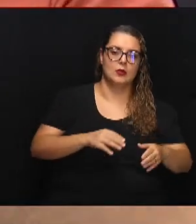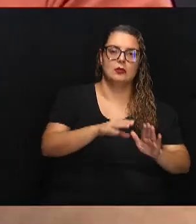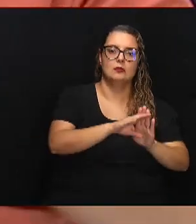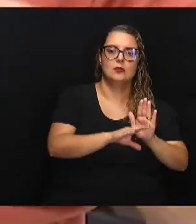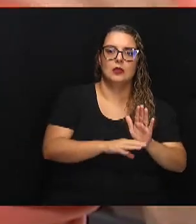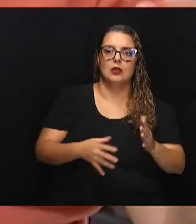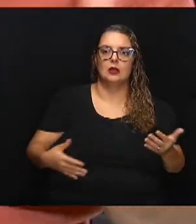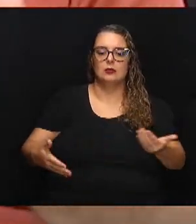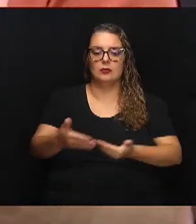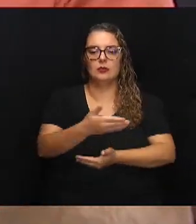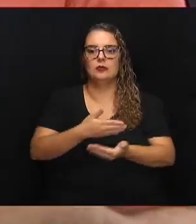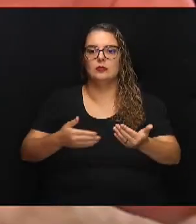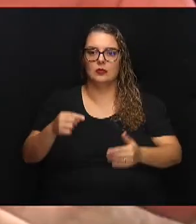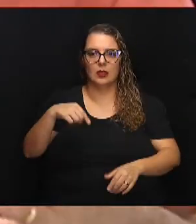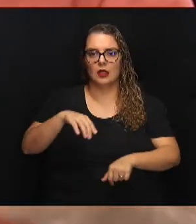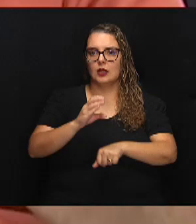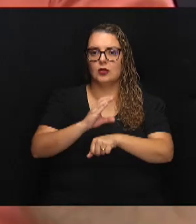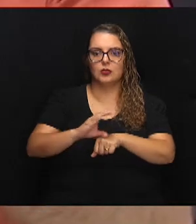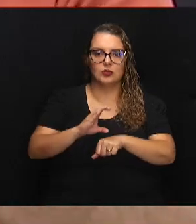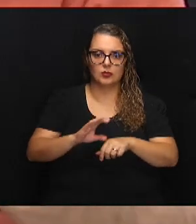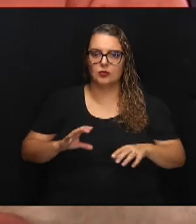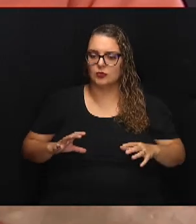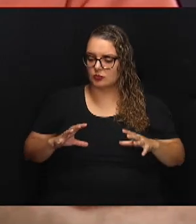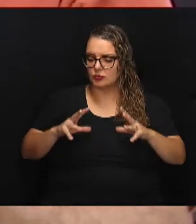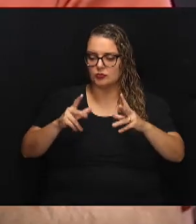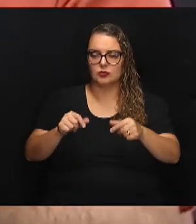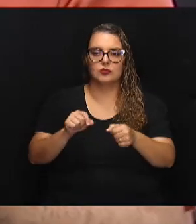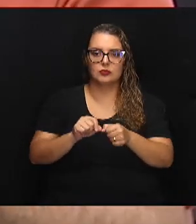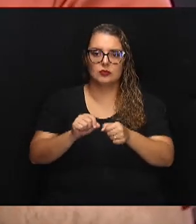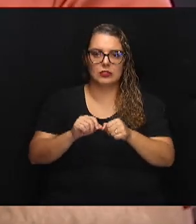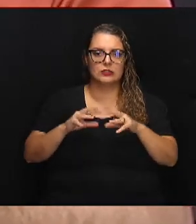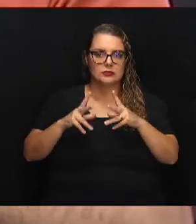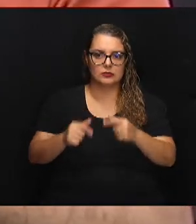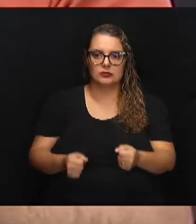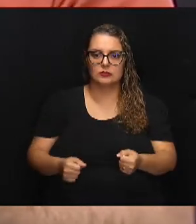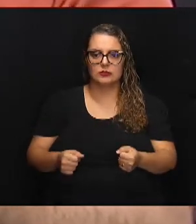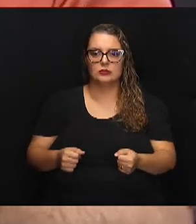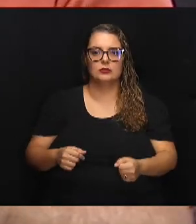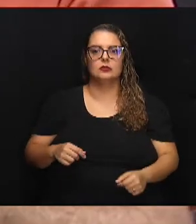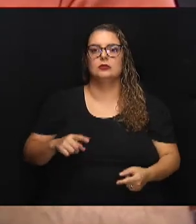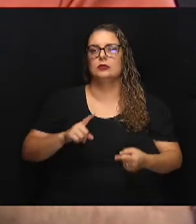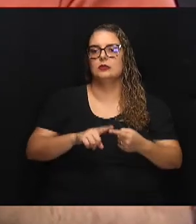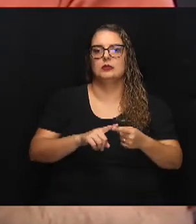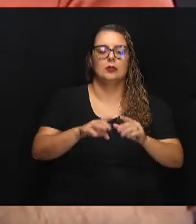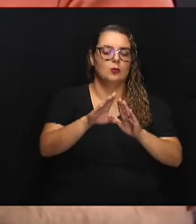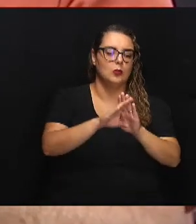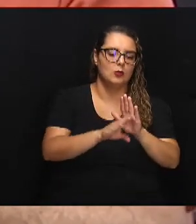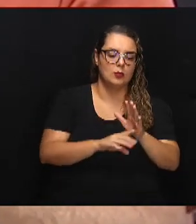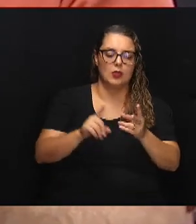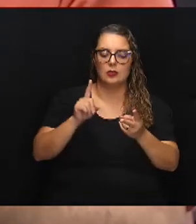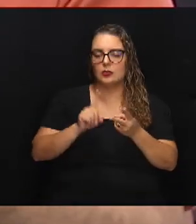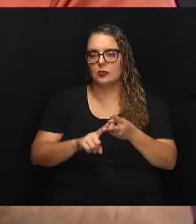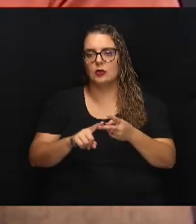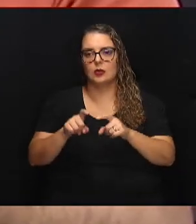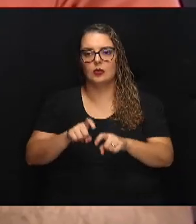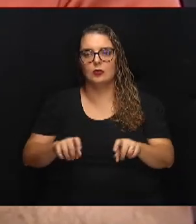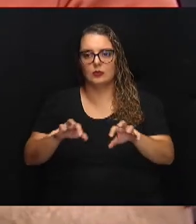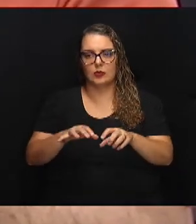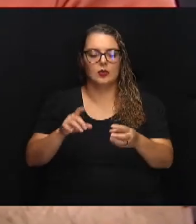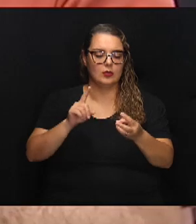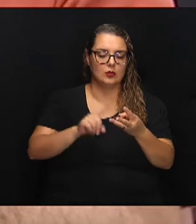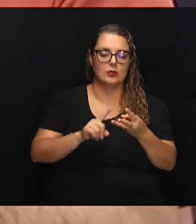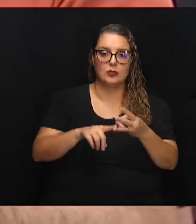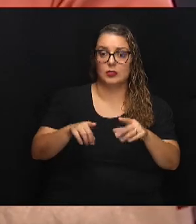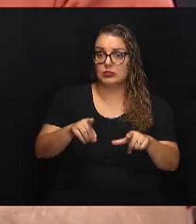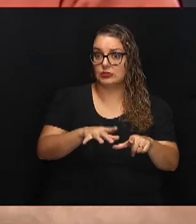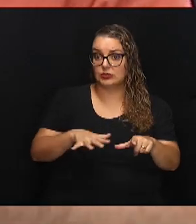programação. Aqui no curso, todos fazem tudo. Mergulham na programação, na parte computacional, na parte do